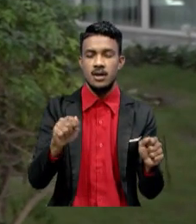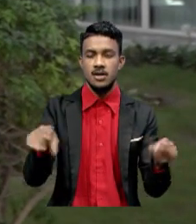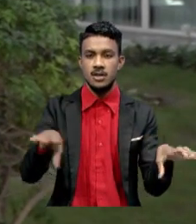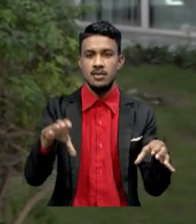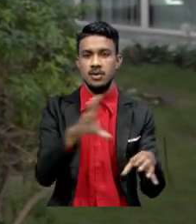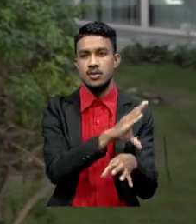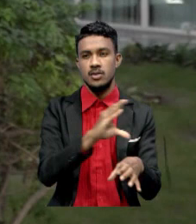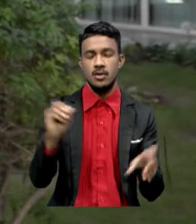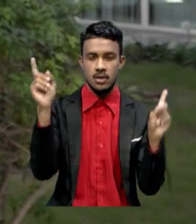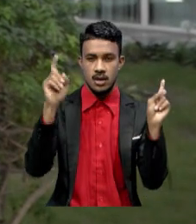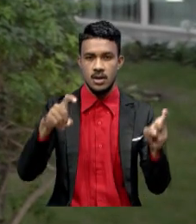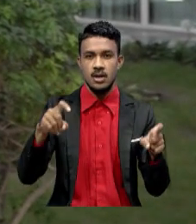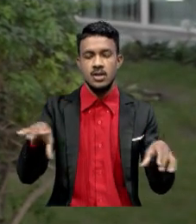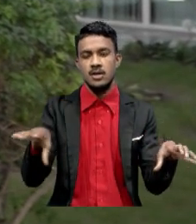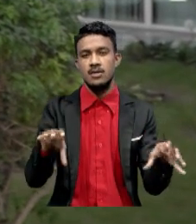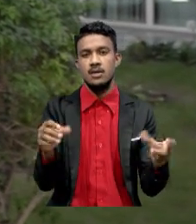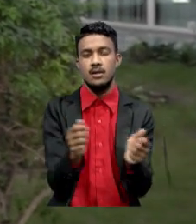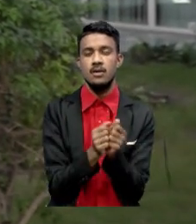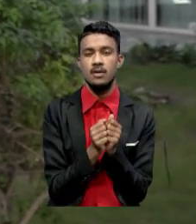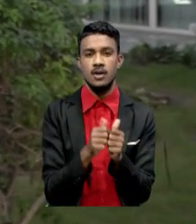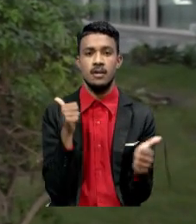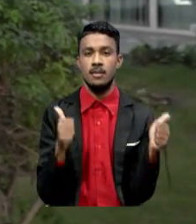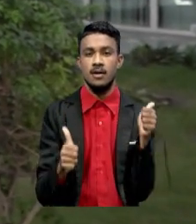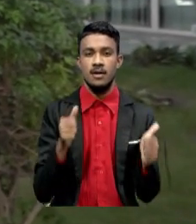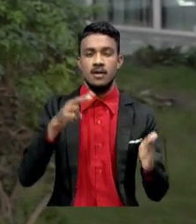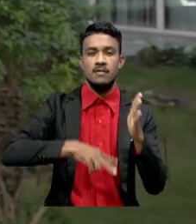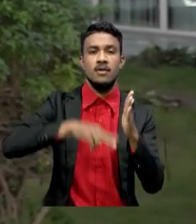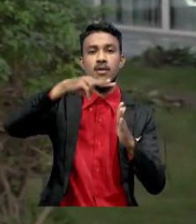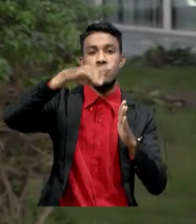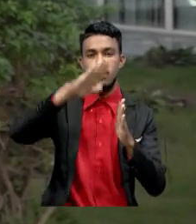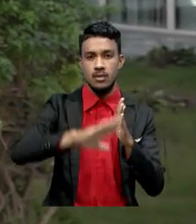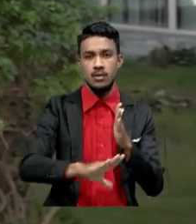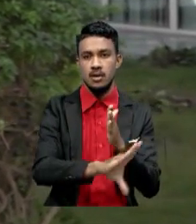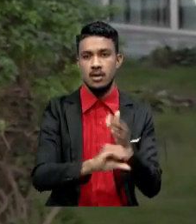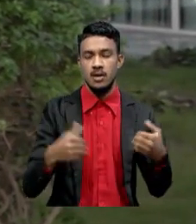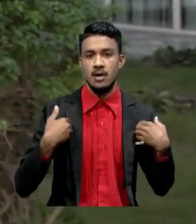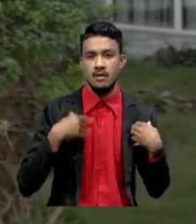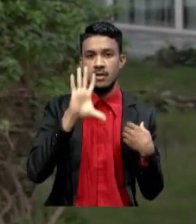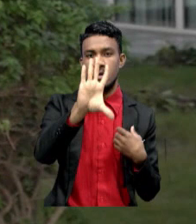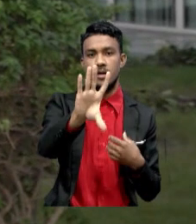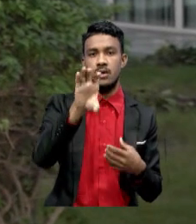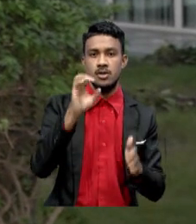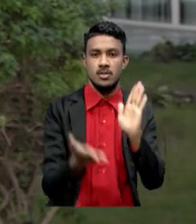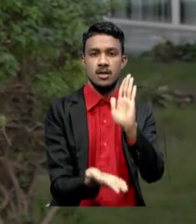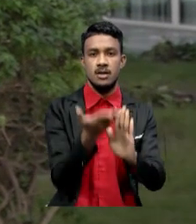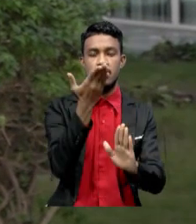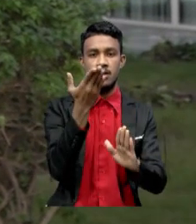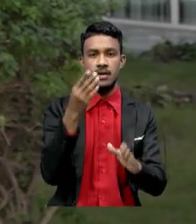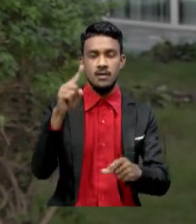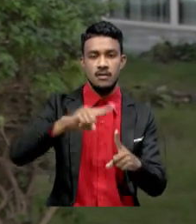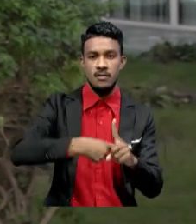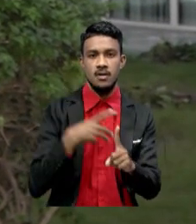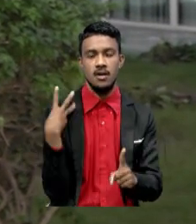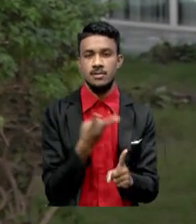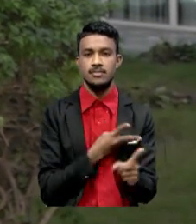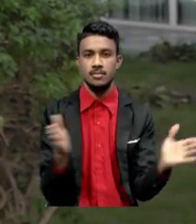obligasaun. Ia empresa nasional ne bema kon inia valor renda ne ansa ia 500 baletan kada fulan. Ia mi konsentra luka